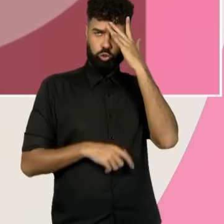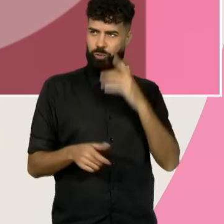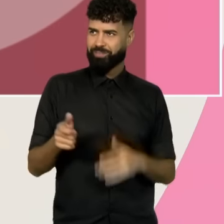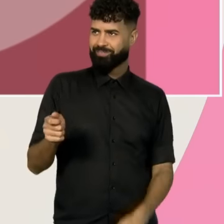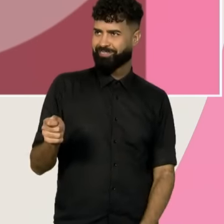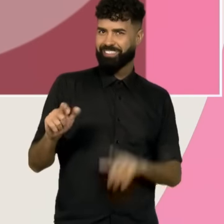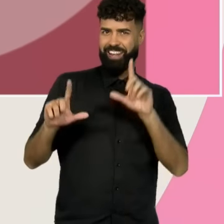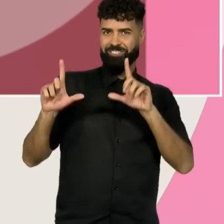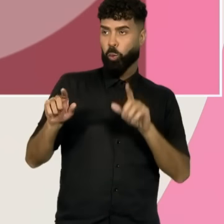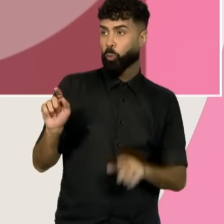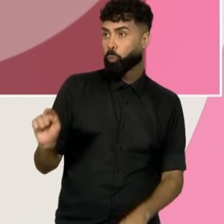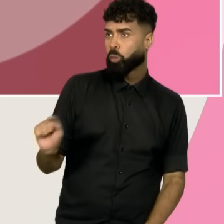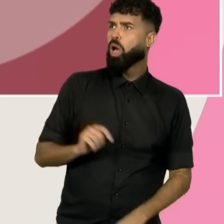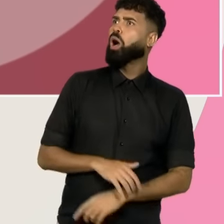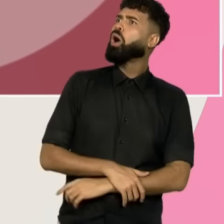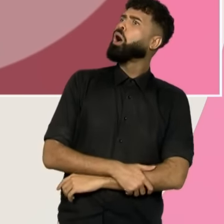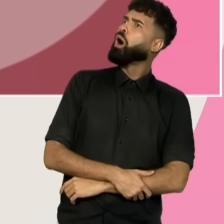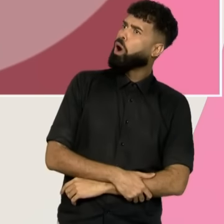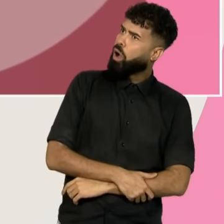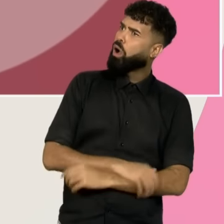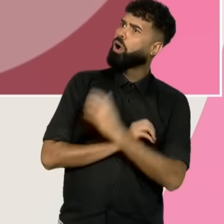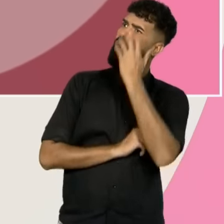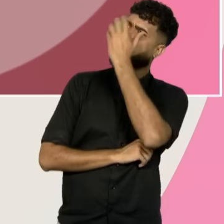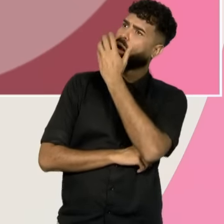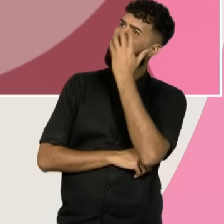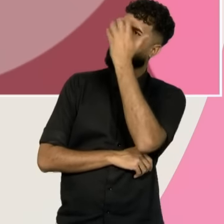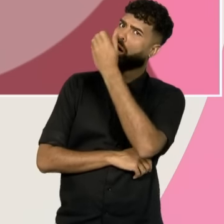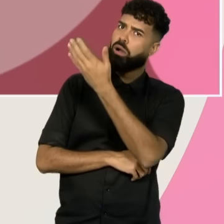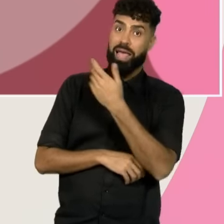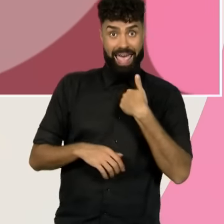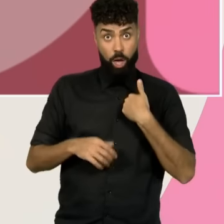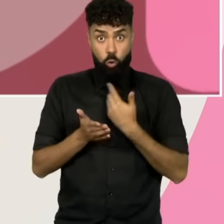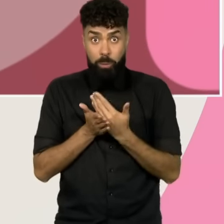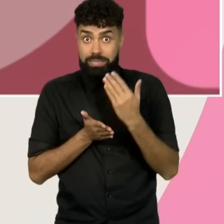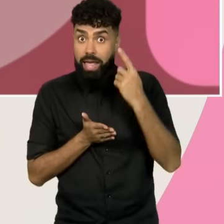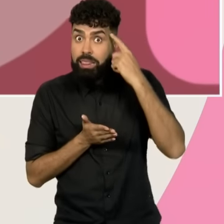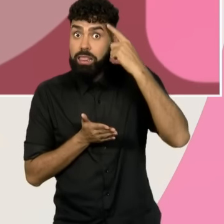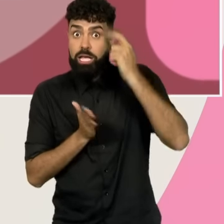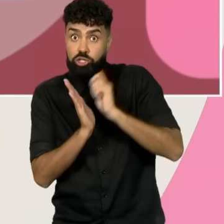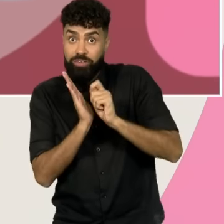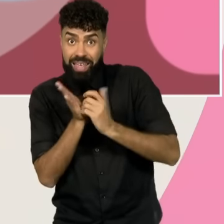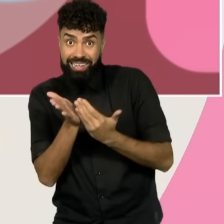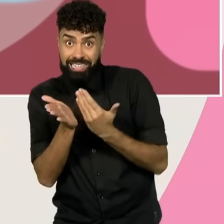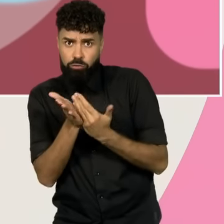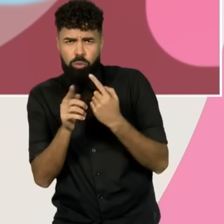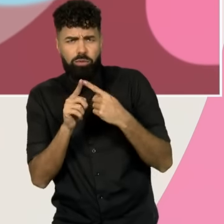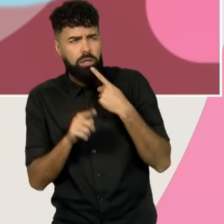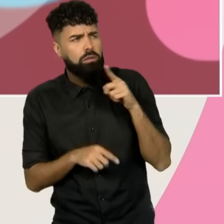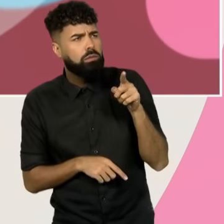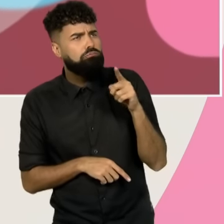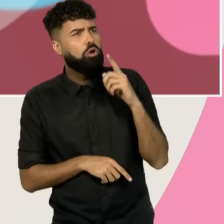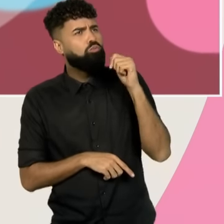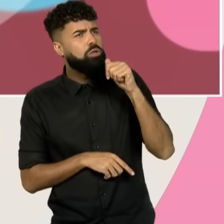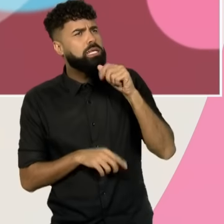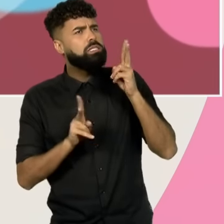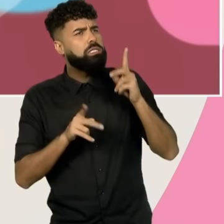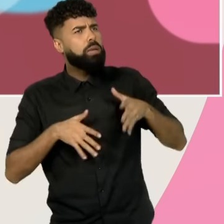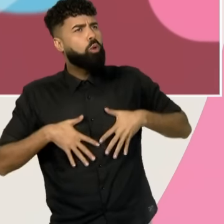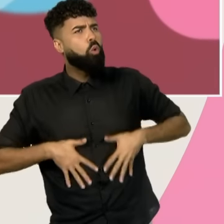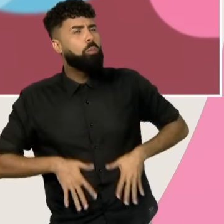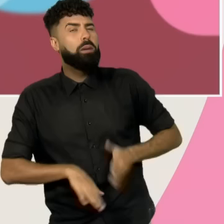foi isso, inclusive, que me despertou para escrever o livro. Eu fiquei curioso. Quem é essa mulher por trás das roupas brancas